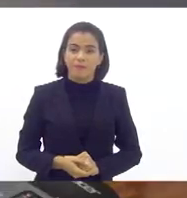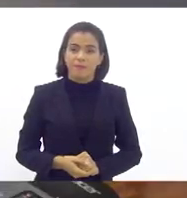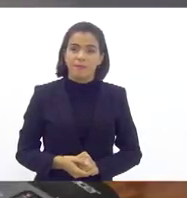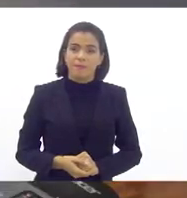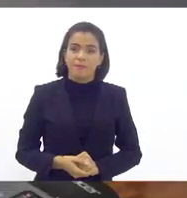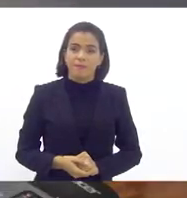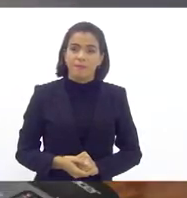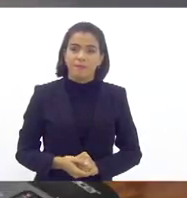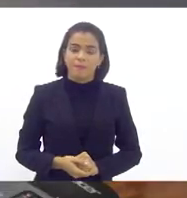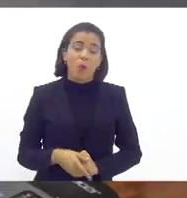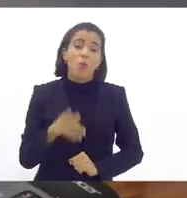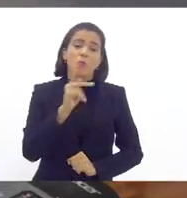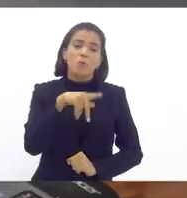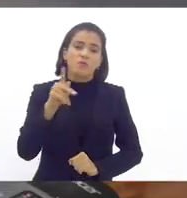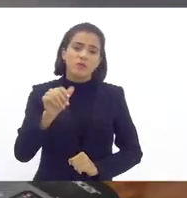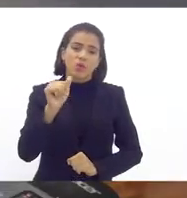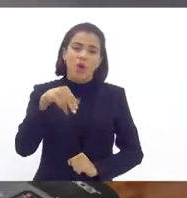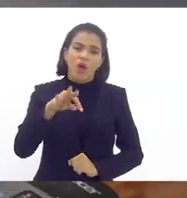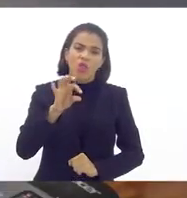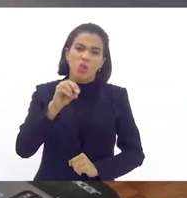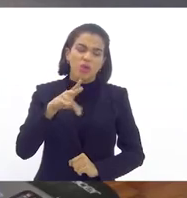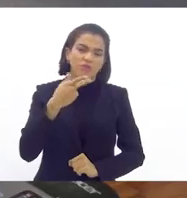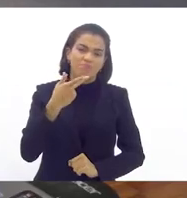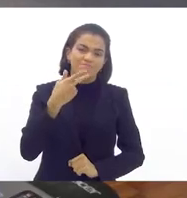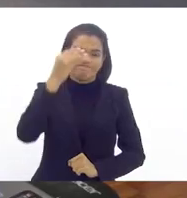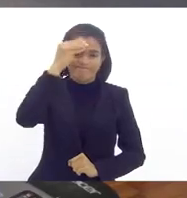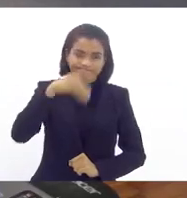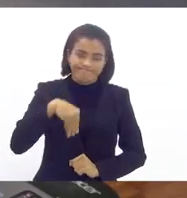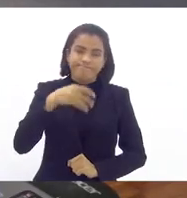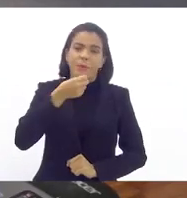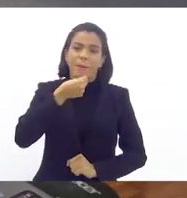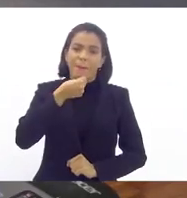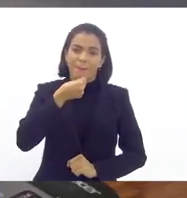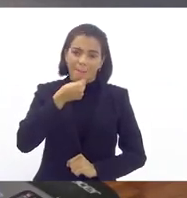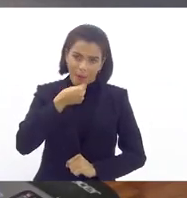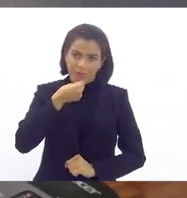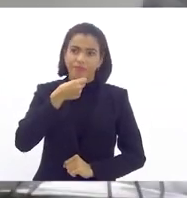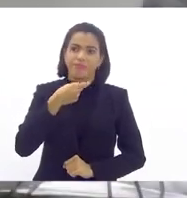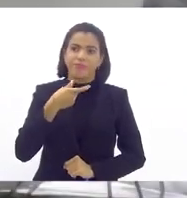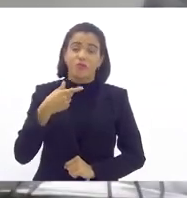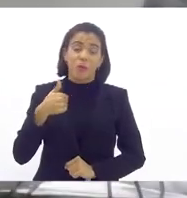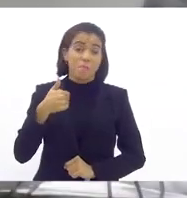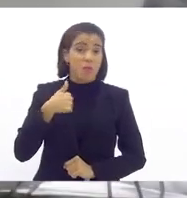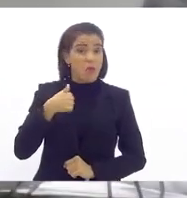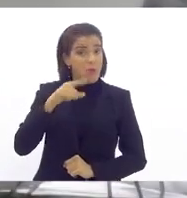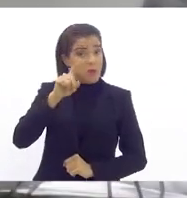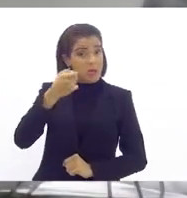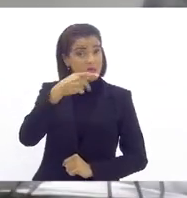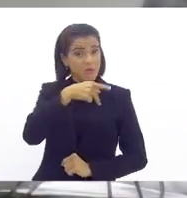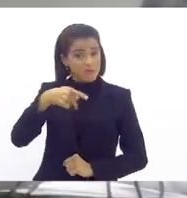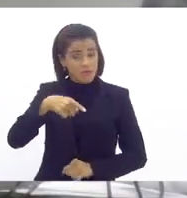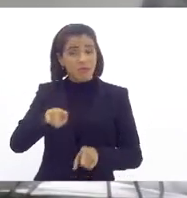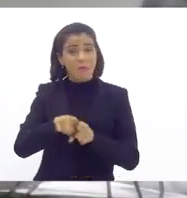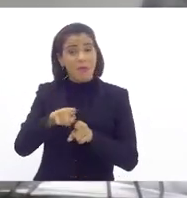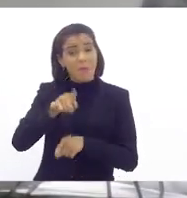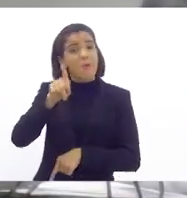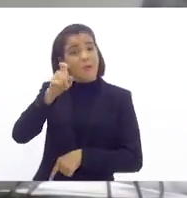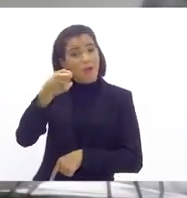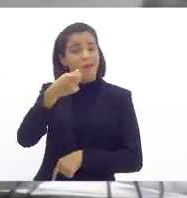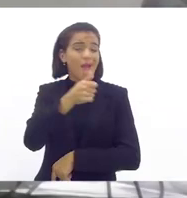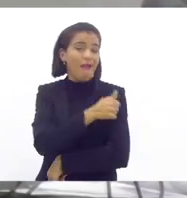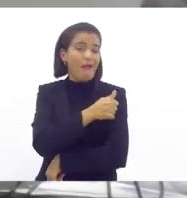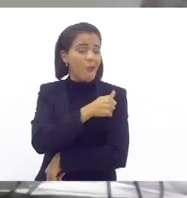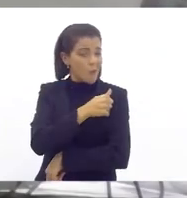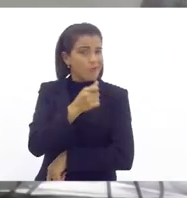Beleza. Beleza. Então, o professor Antônio, querido professor, como eu já disse, foi meu professor e meu aluno. Isso é que é.